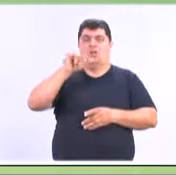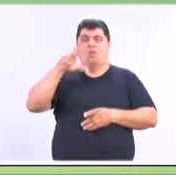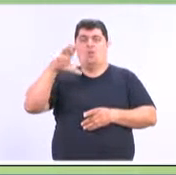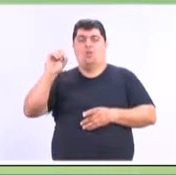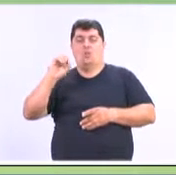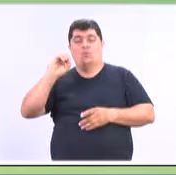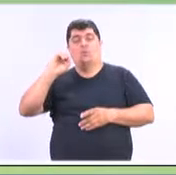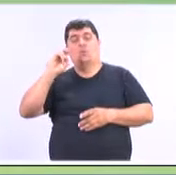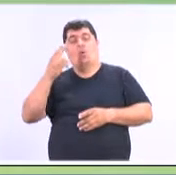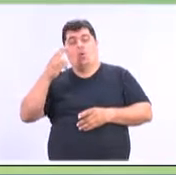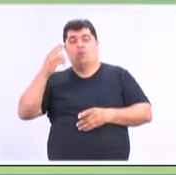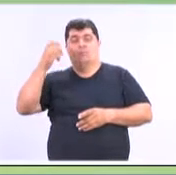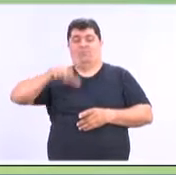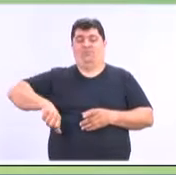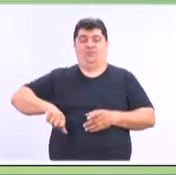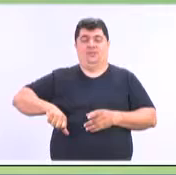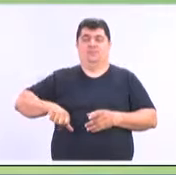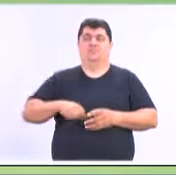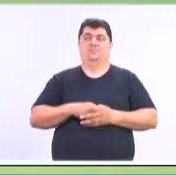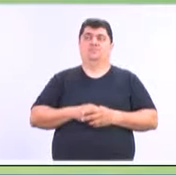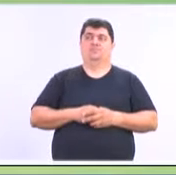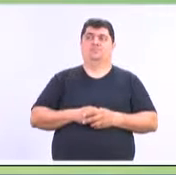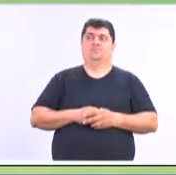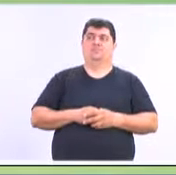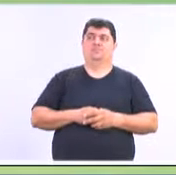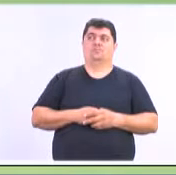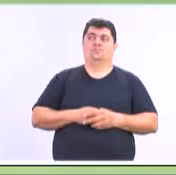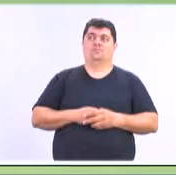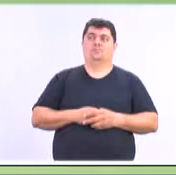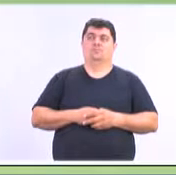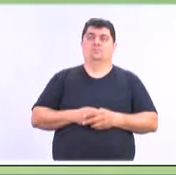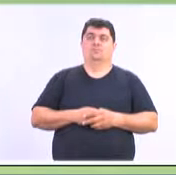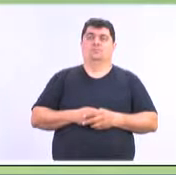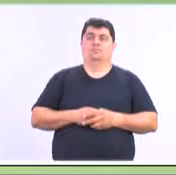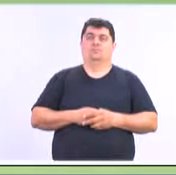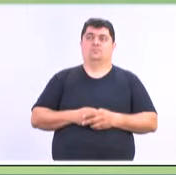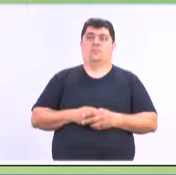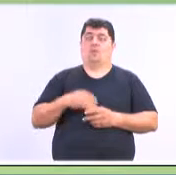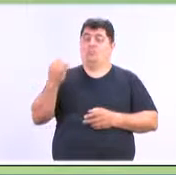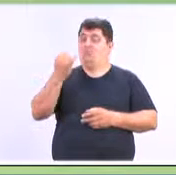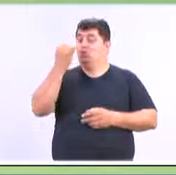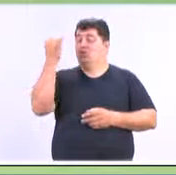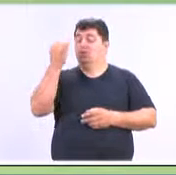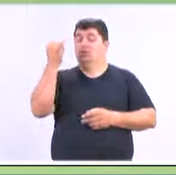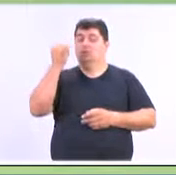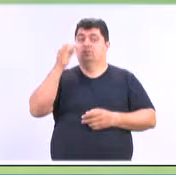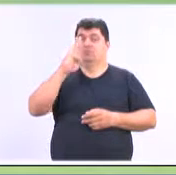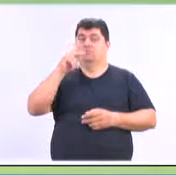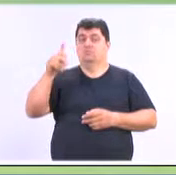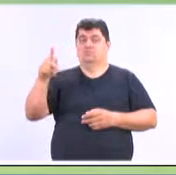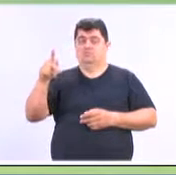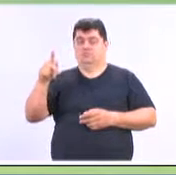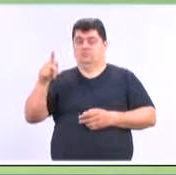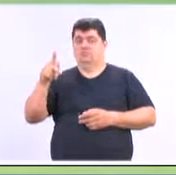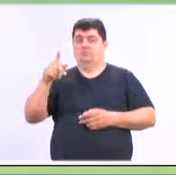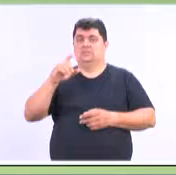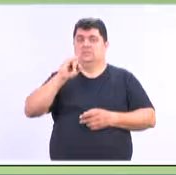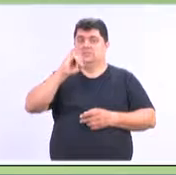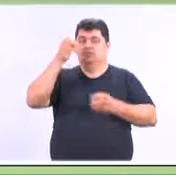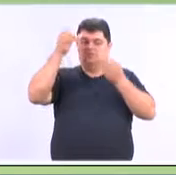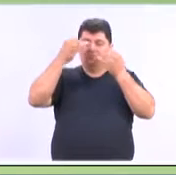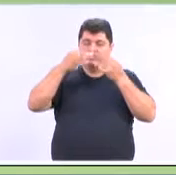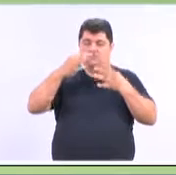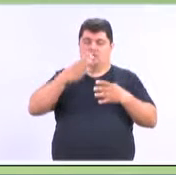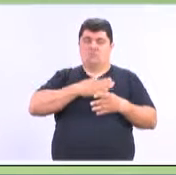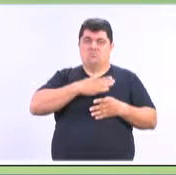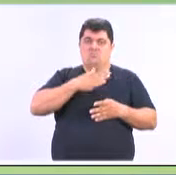ou prejuízo, correto? Lucro ou prejuízo. Olha a importância do balanço patrimonial. Quando eu estou falando da minha demonstração